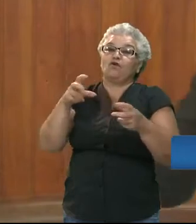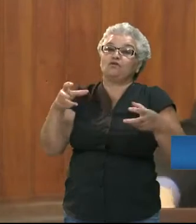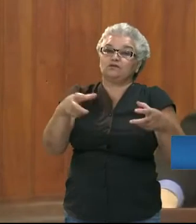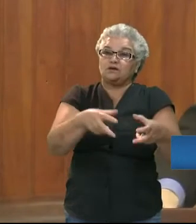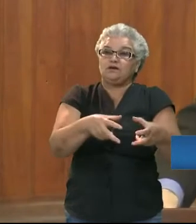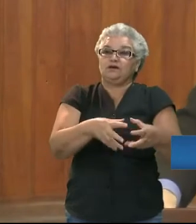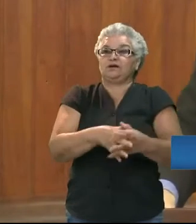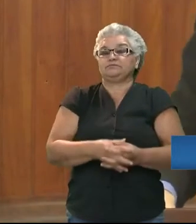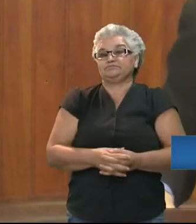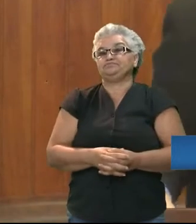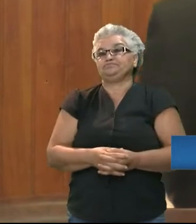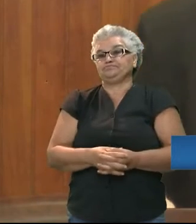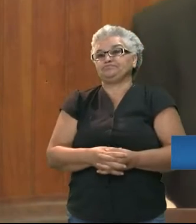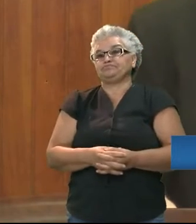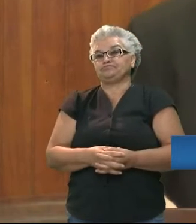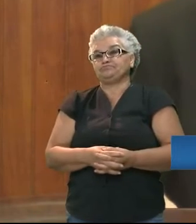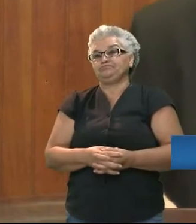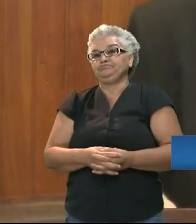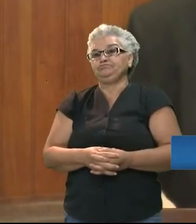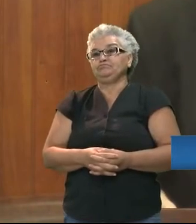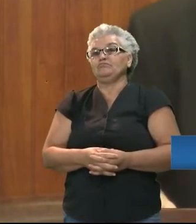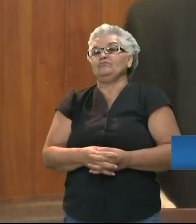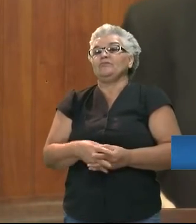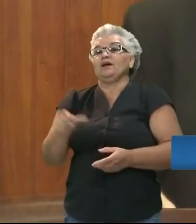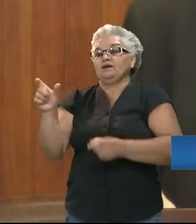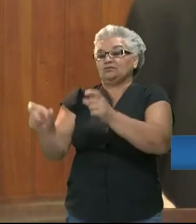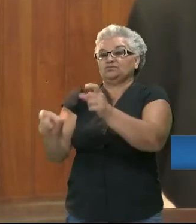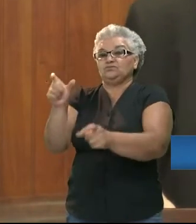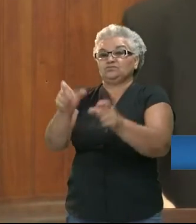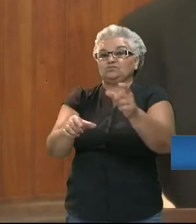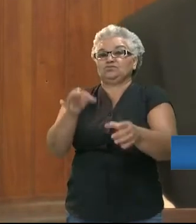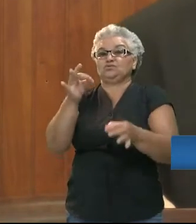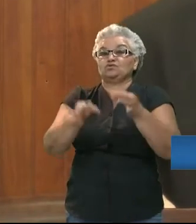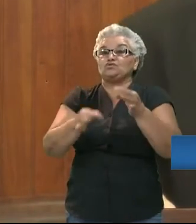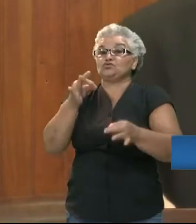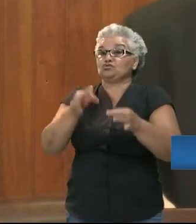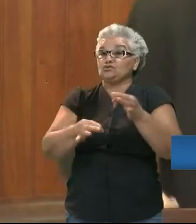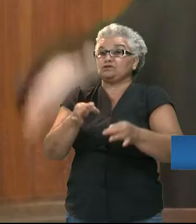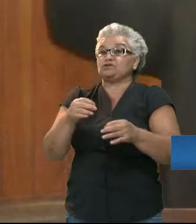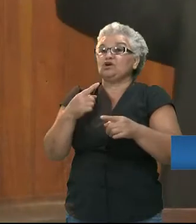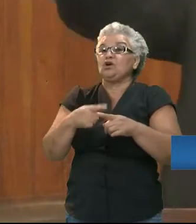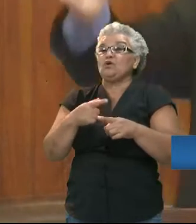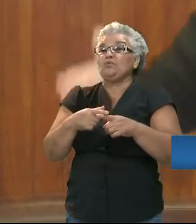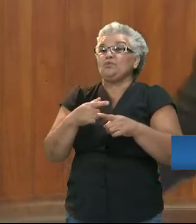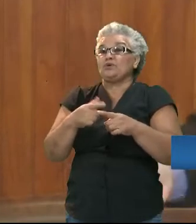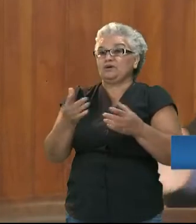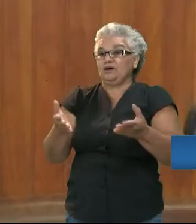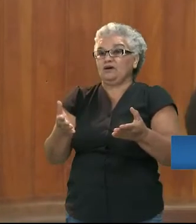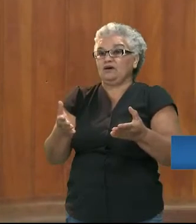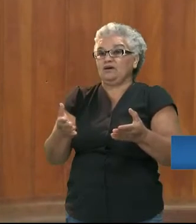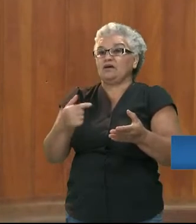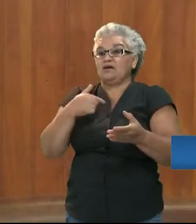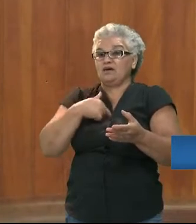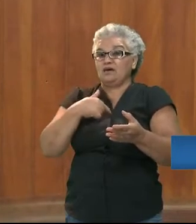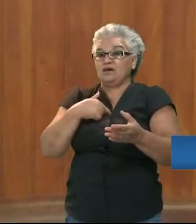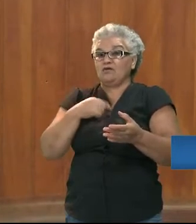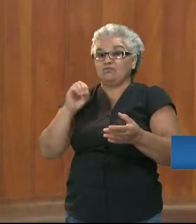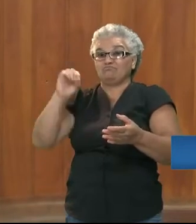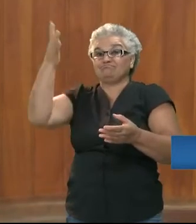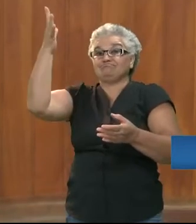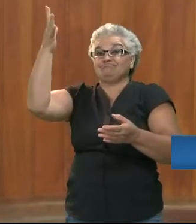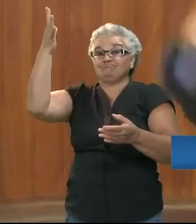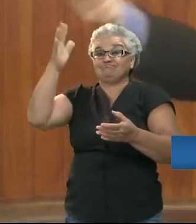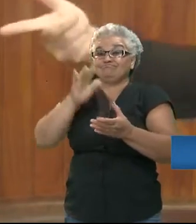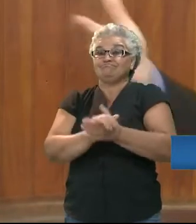os juízes não togados dessa matéria que é sempre tão delicada e dolorosa. Criei por aquele projeto, com a anuência